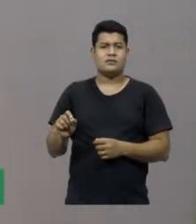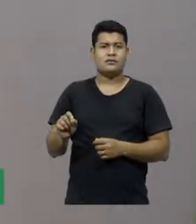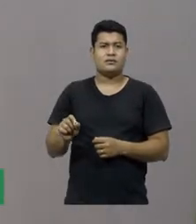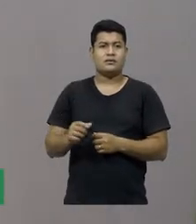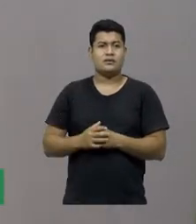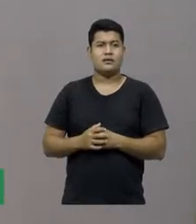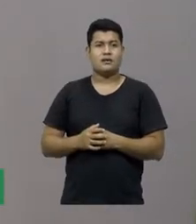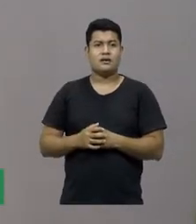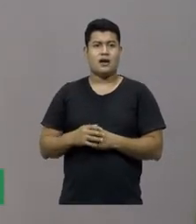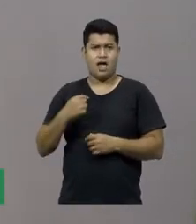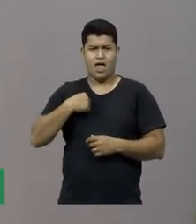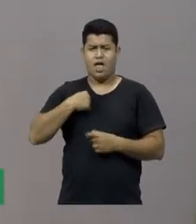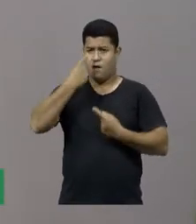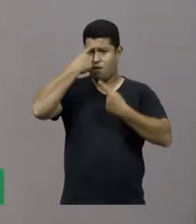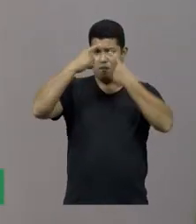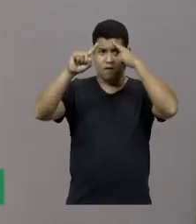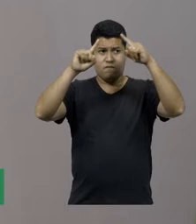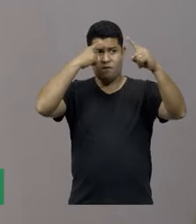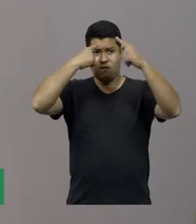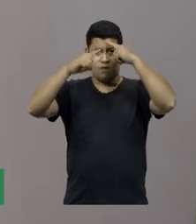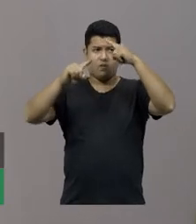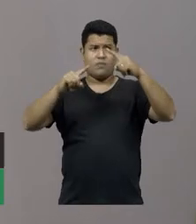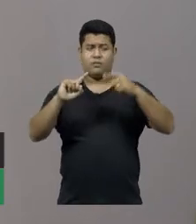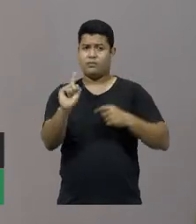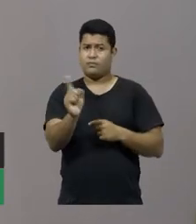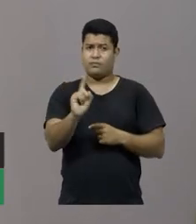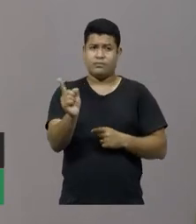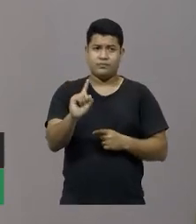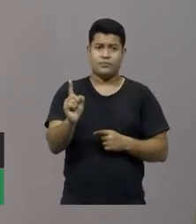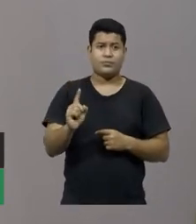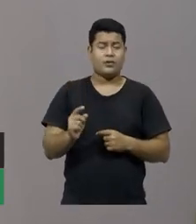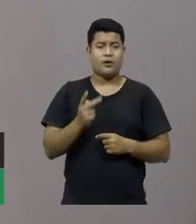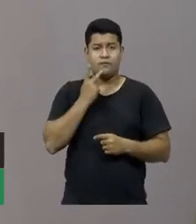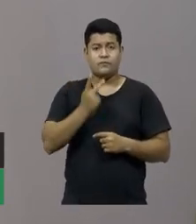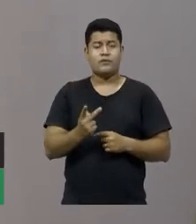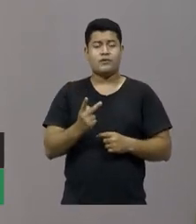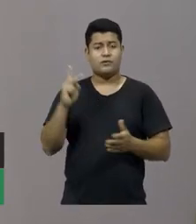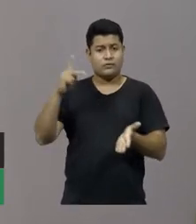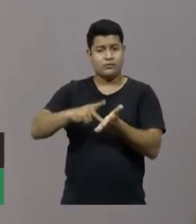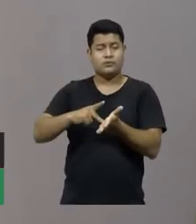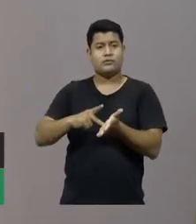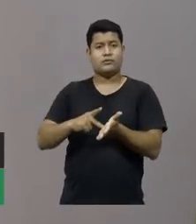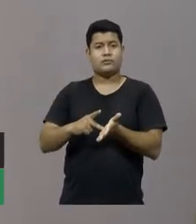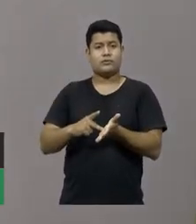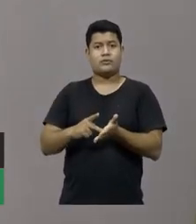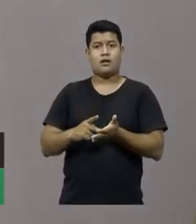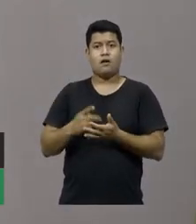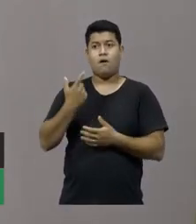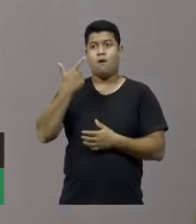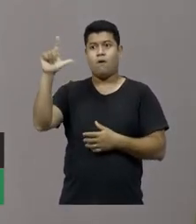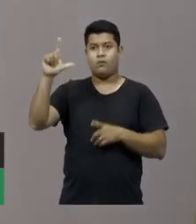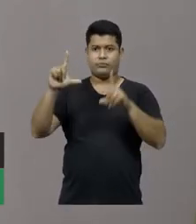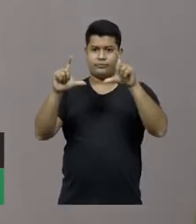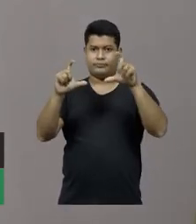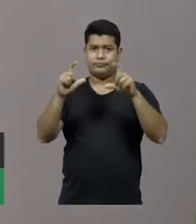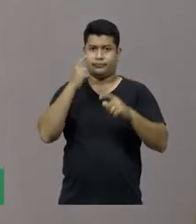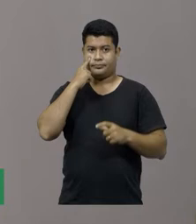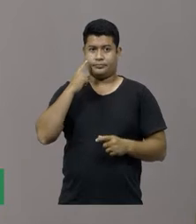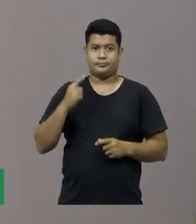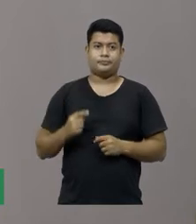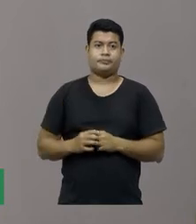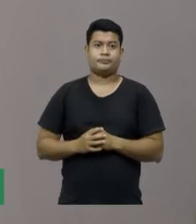Eu não estou inventando, deputado Maurício Kudillac. Estou falando fato. Ó, a próxima foto. Olha